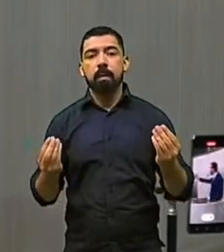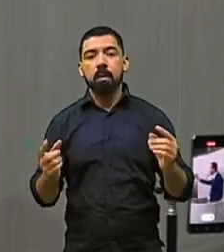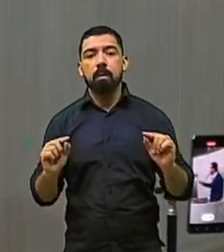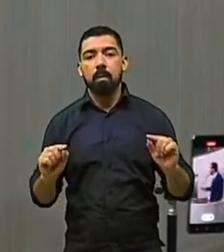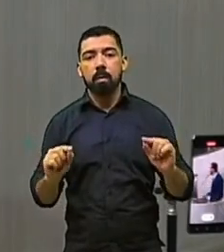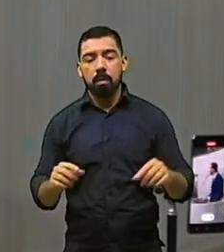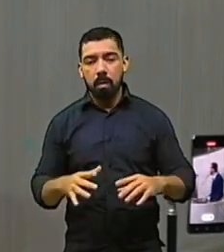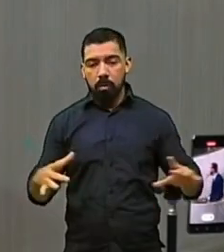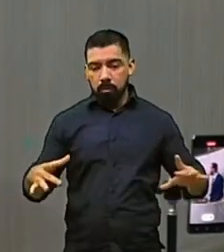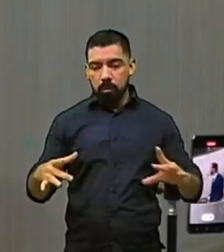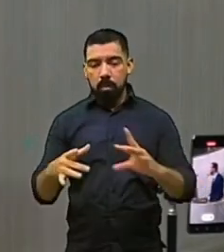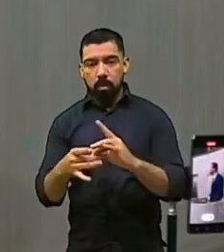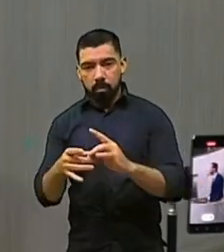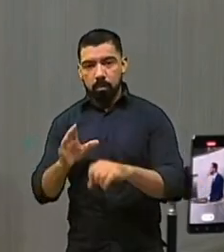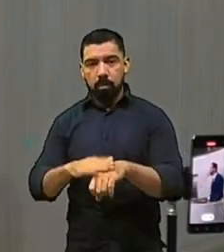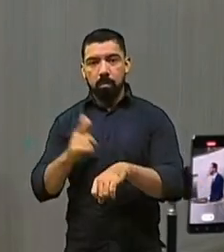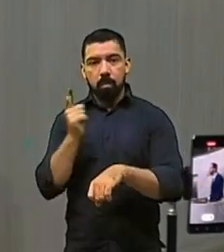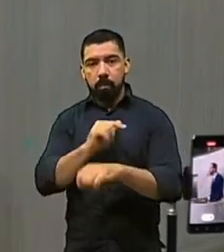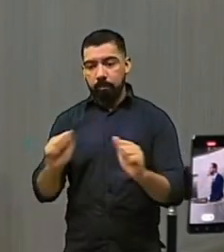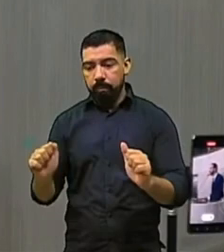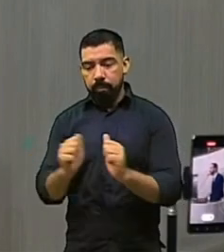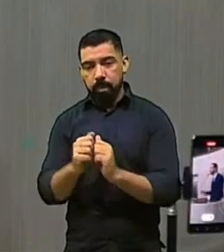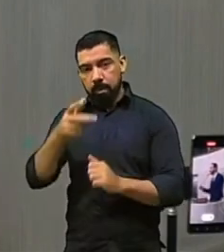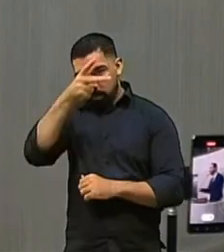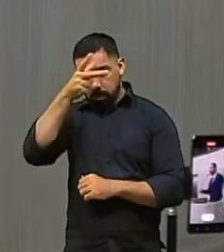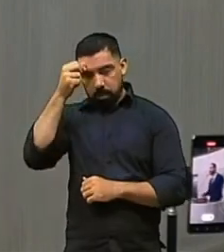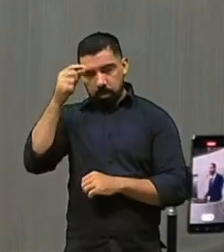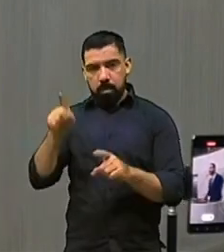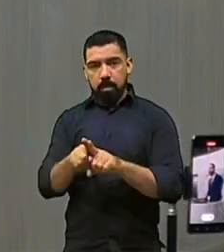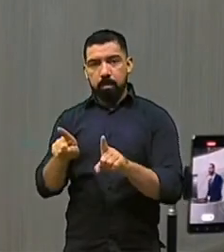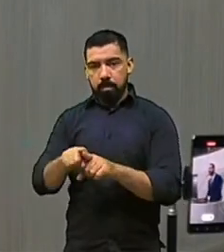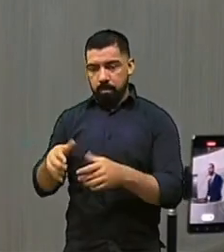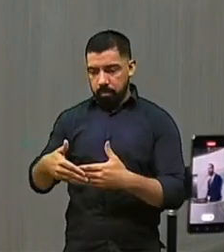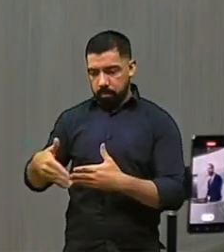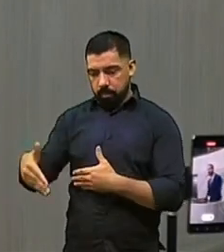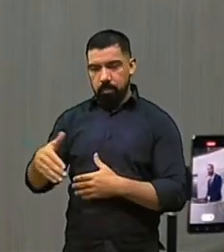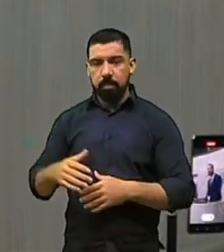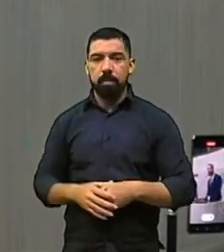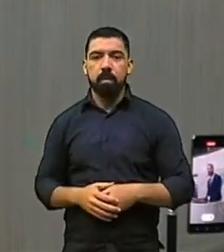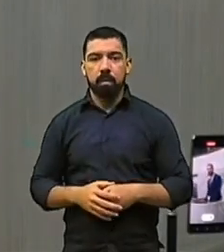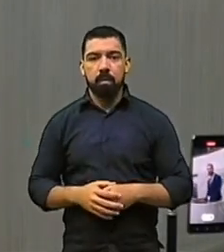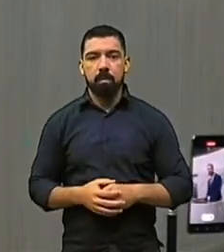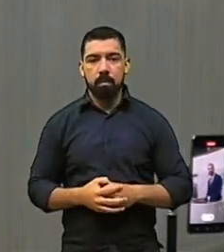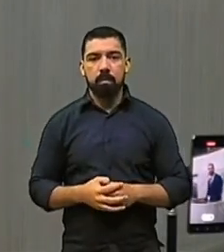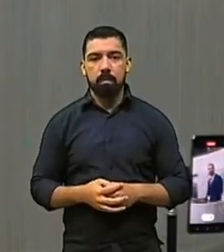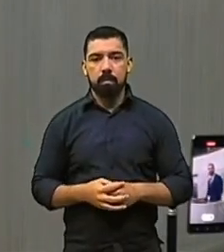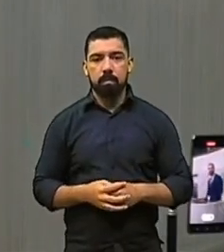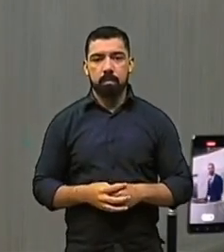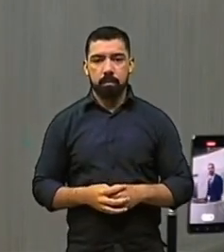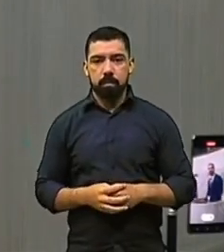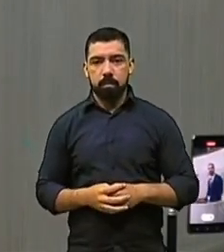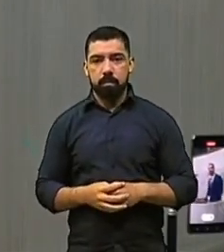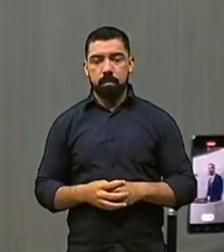emende as eleições em 28 junto com as de prefeito que se elegerão no próximo pleito em 2024.